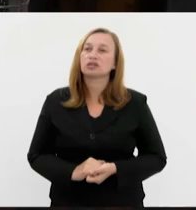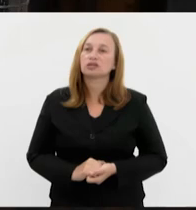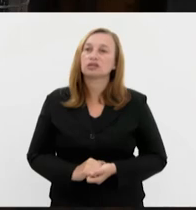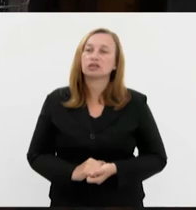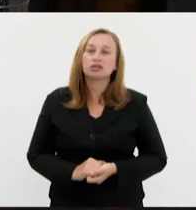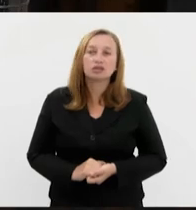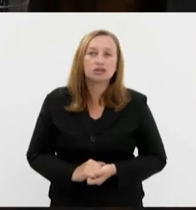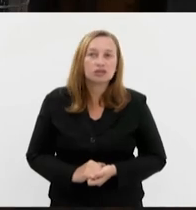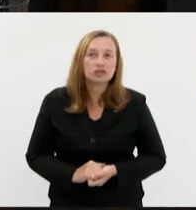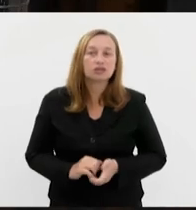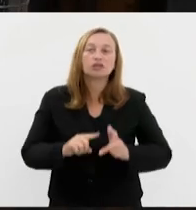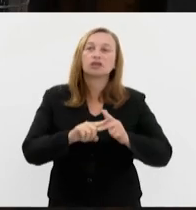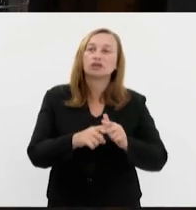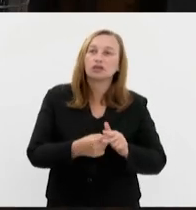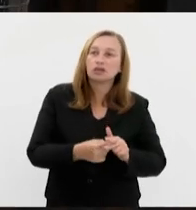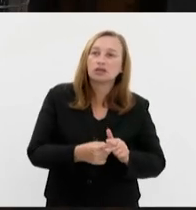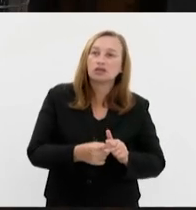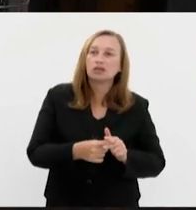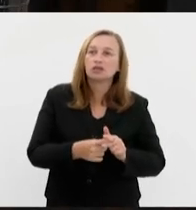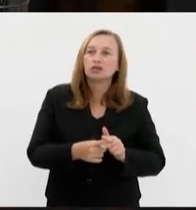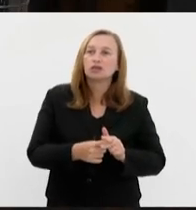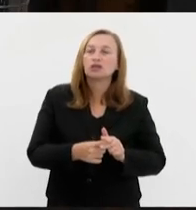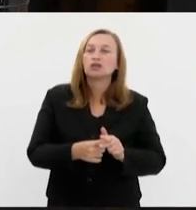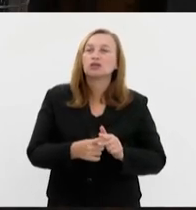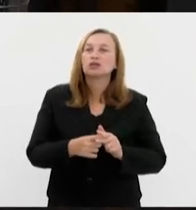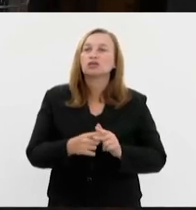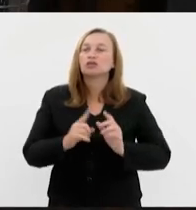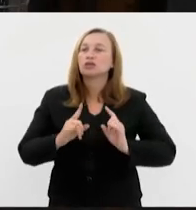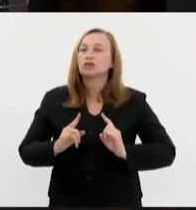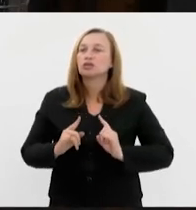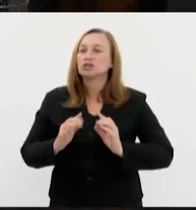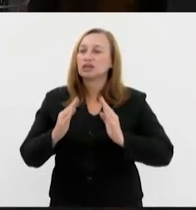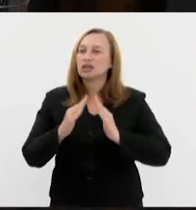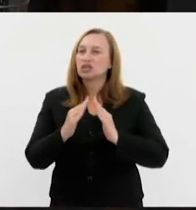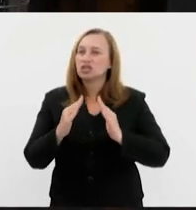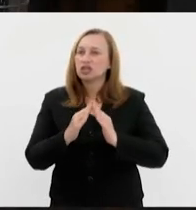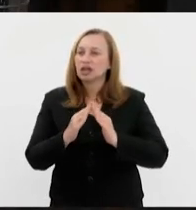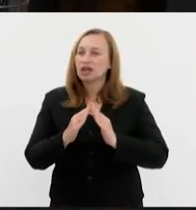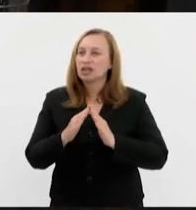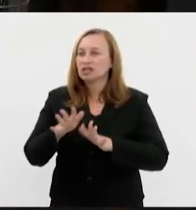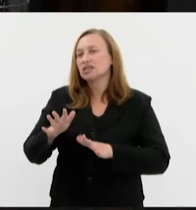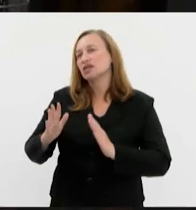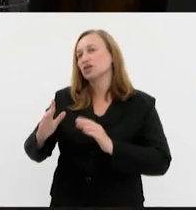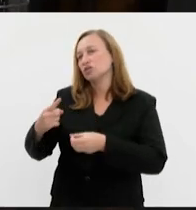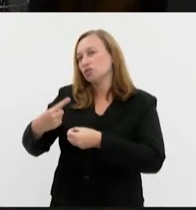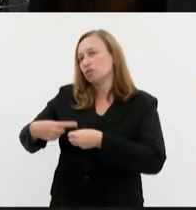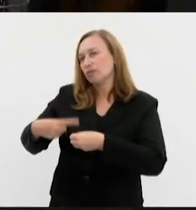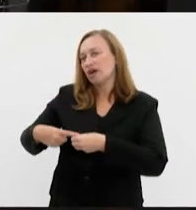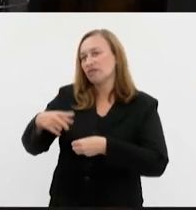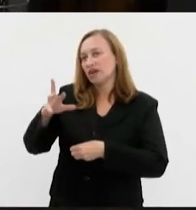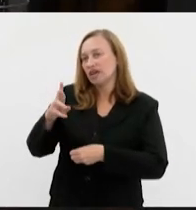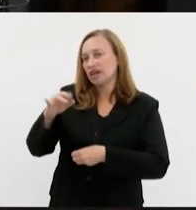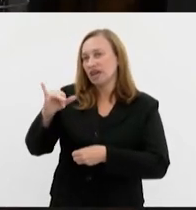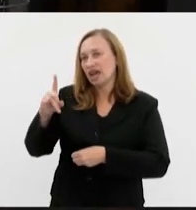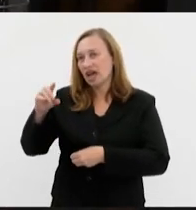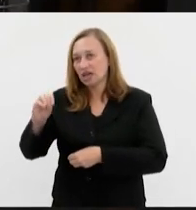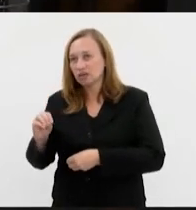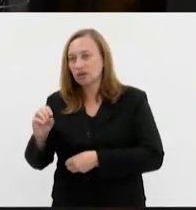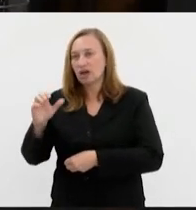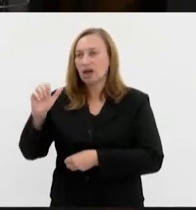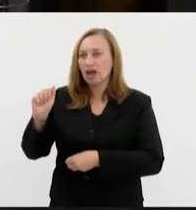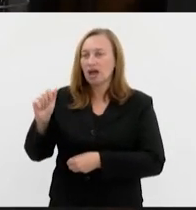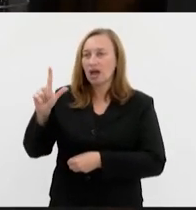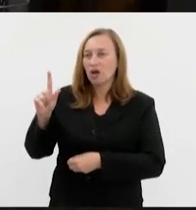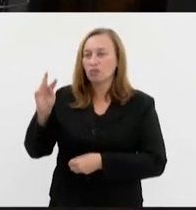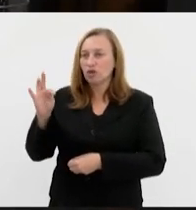a regularização fundiária dos imóveis localizados na comunidade Vira-Lobo, no bairro Ricardo de Albuquerque, no município do Rio de Janeiro.